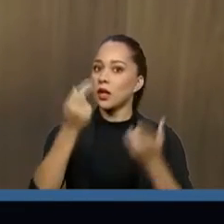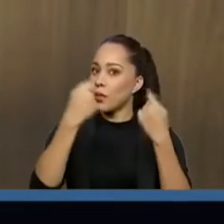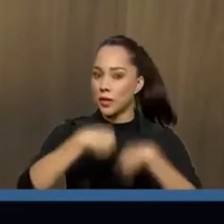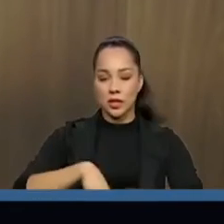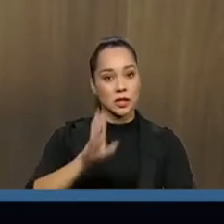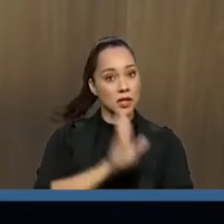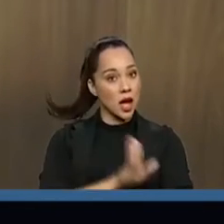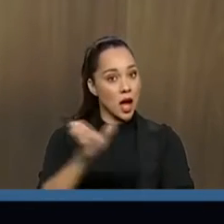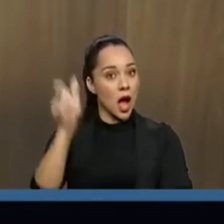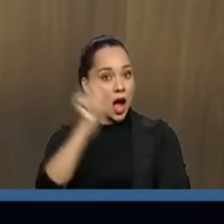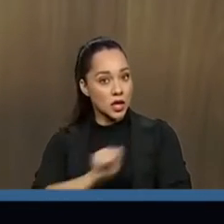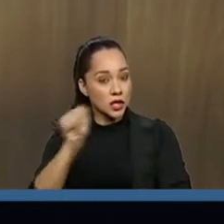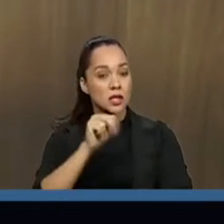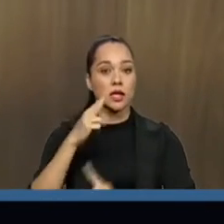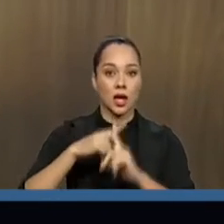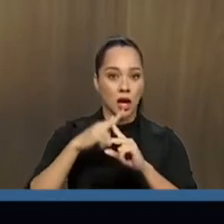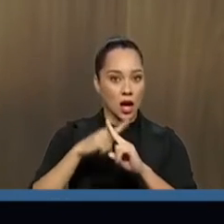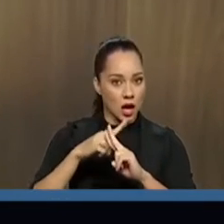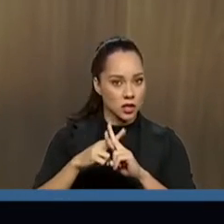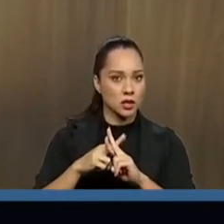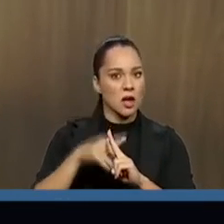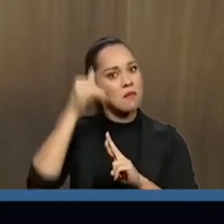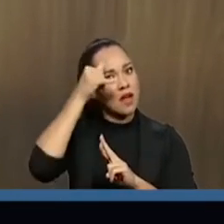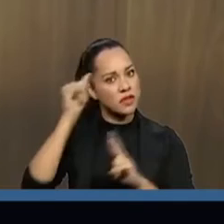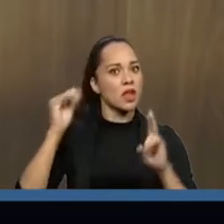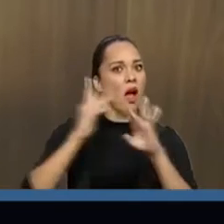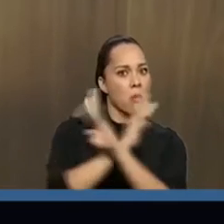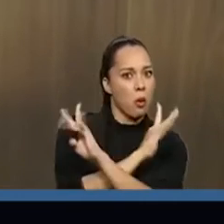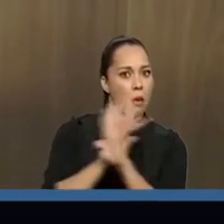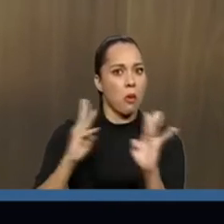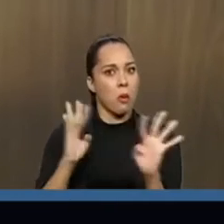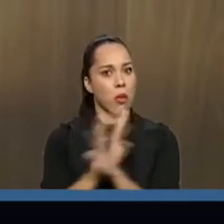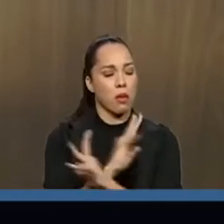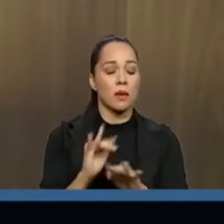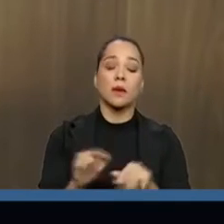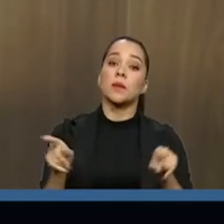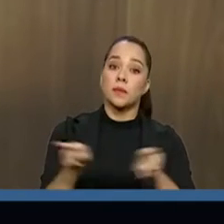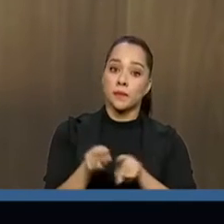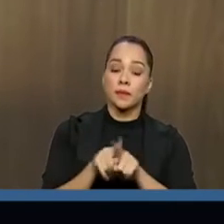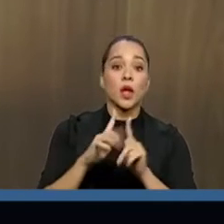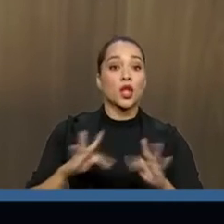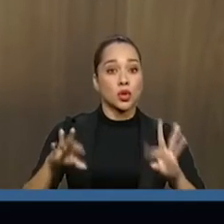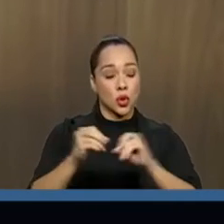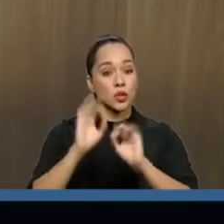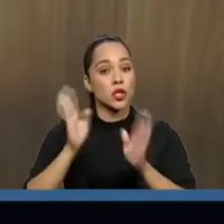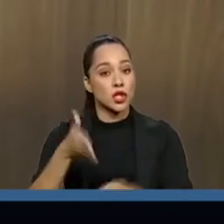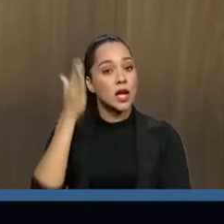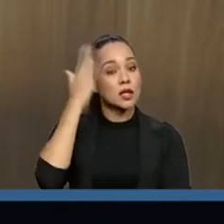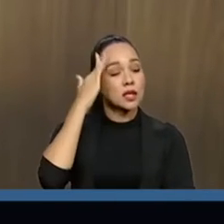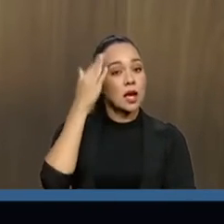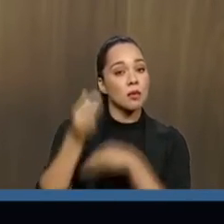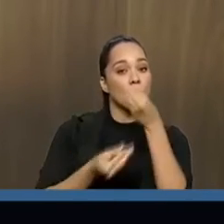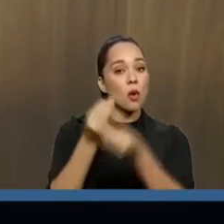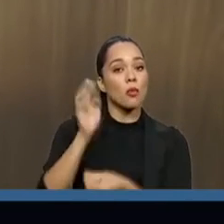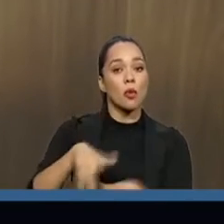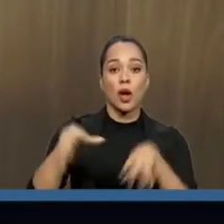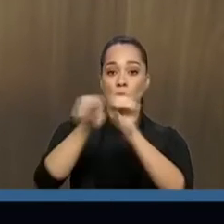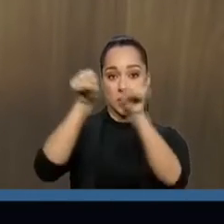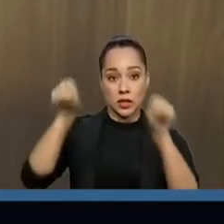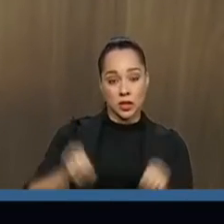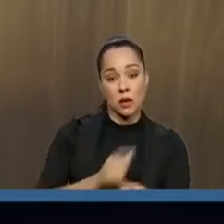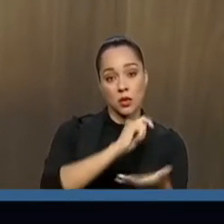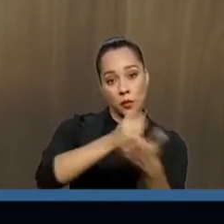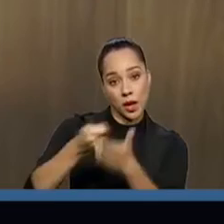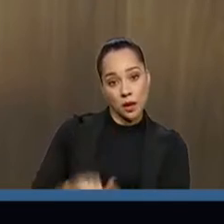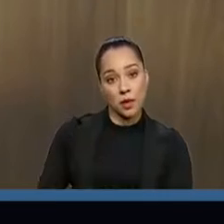ir às agências da Caixa Econômica para evitar aglomerações e certamente todos que já conhecem como funciona